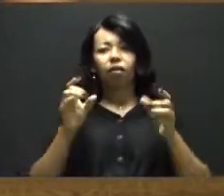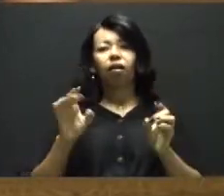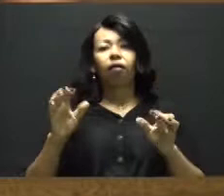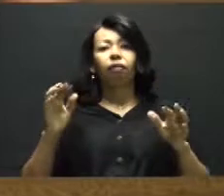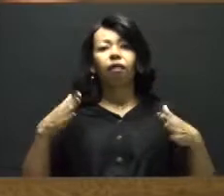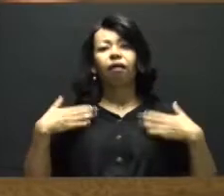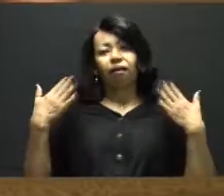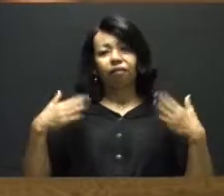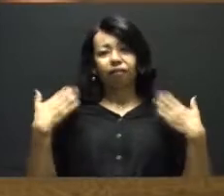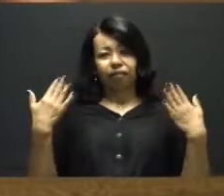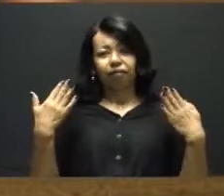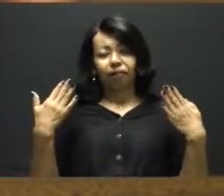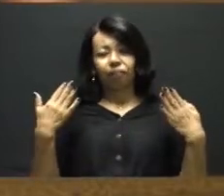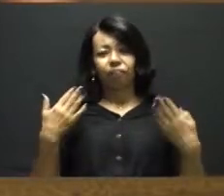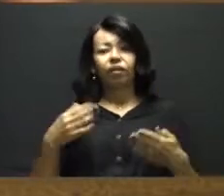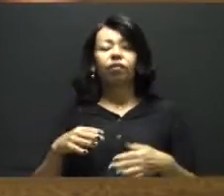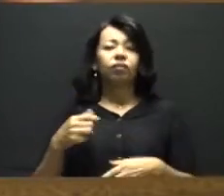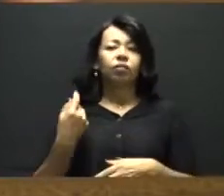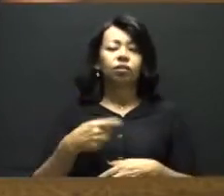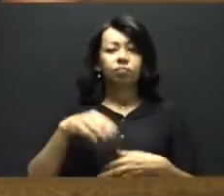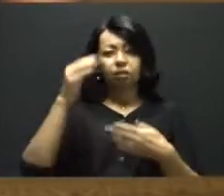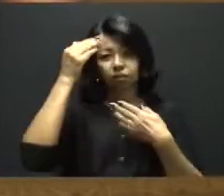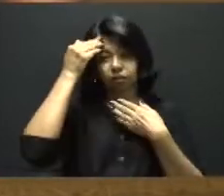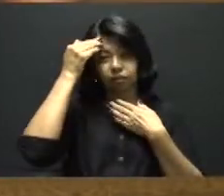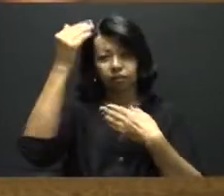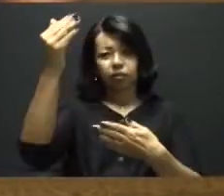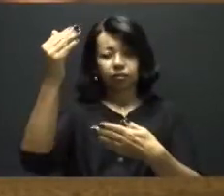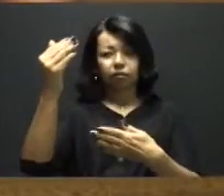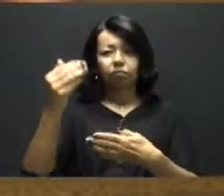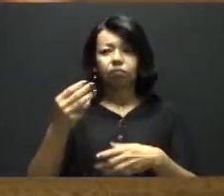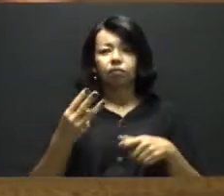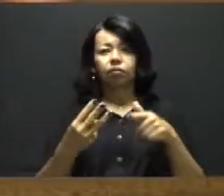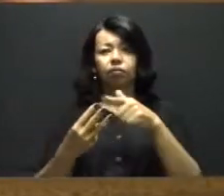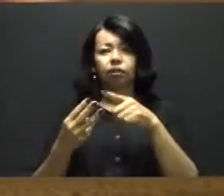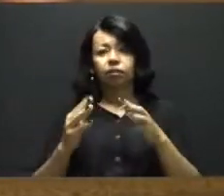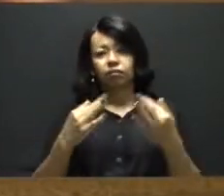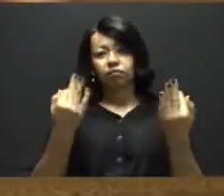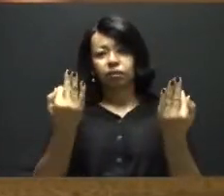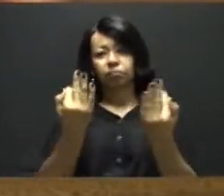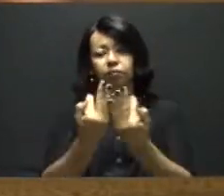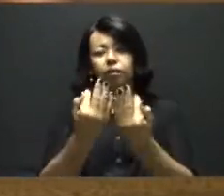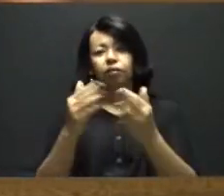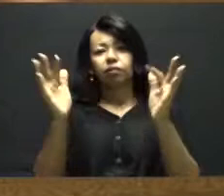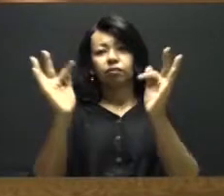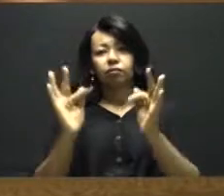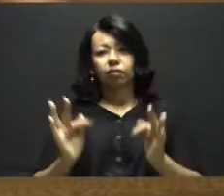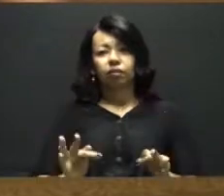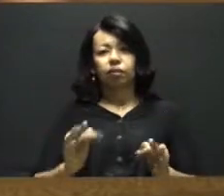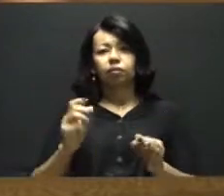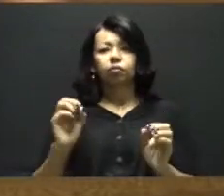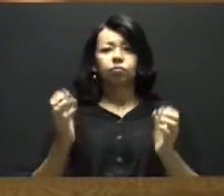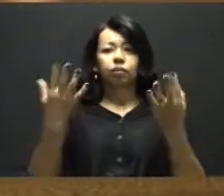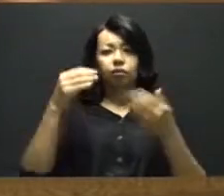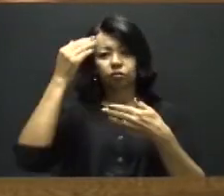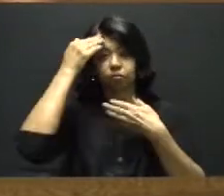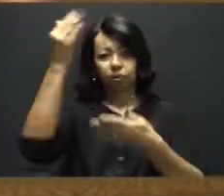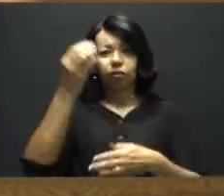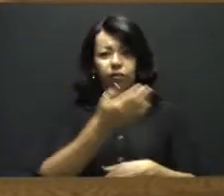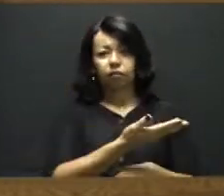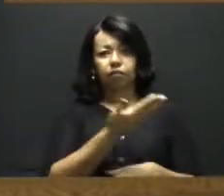então a gente está muito grato nós três estamos aqui e muito feliz por isso para sua homenagem obrigado a